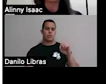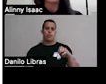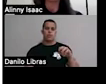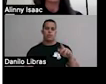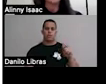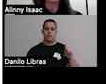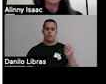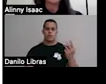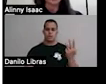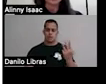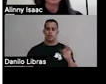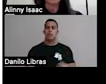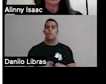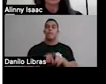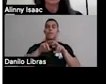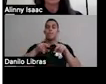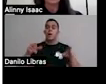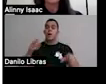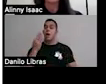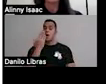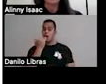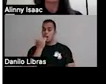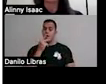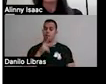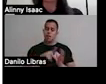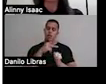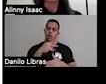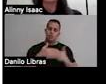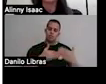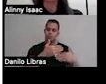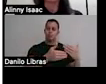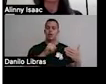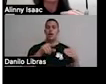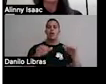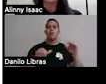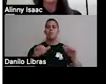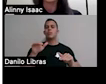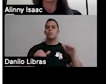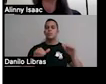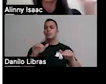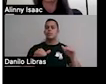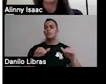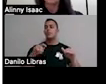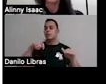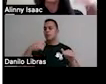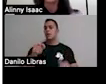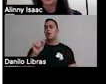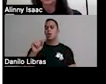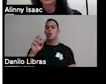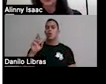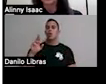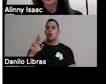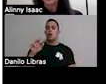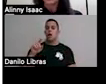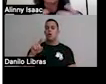de alimentos ricos em ácidos graxos da família ômega 3, o que faz um balanço nessa razão que a gente chama de razão ômega 6 por